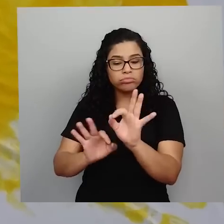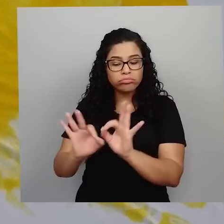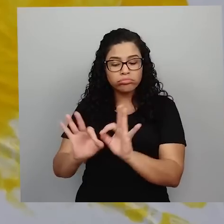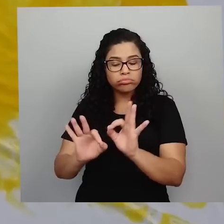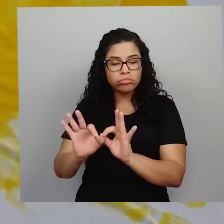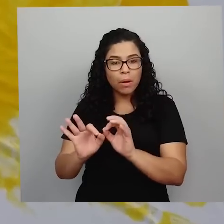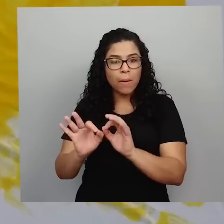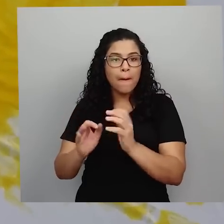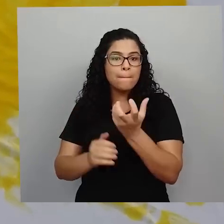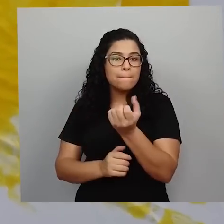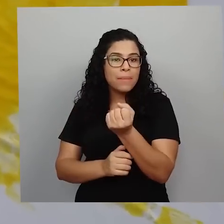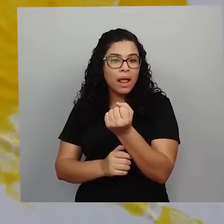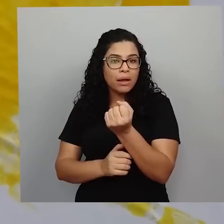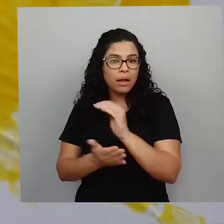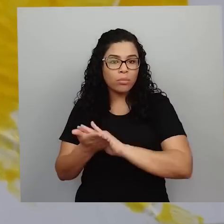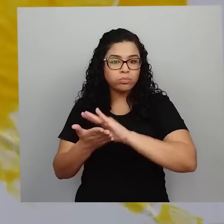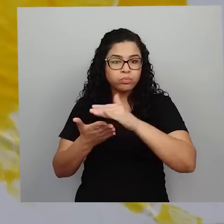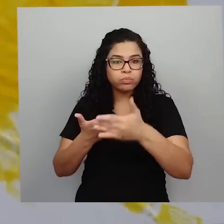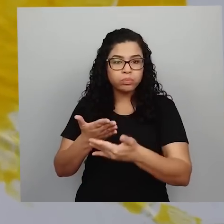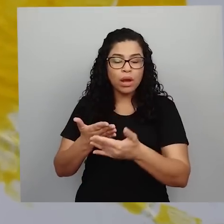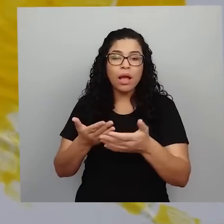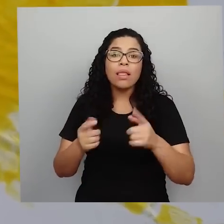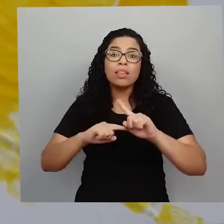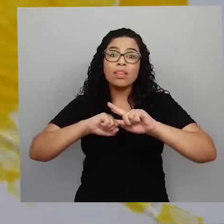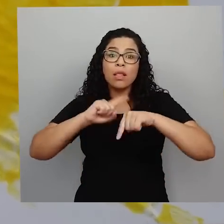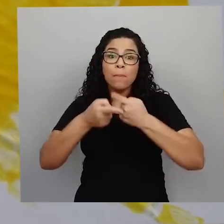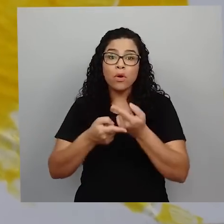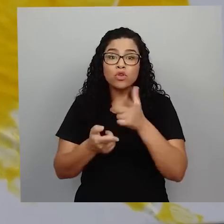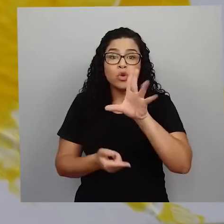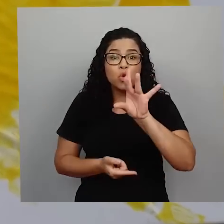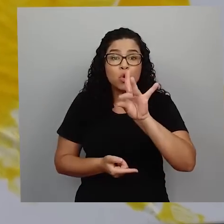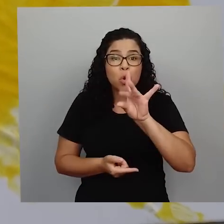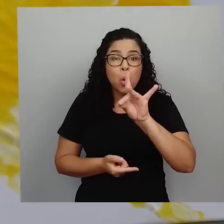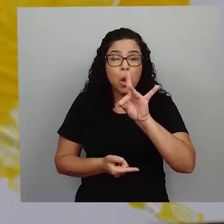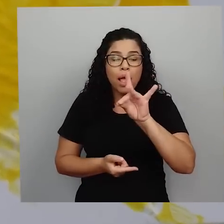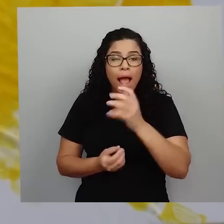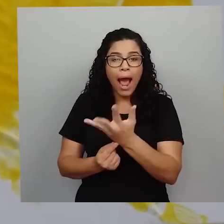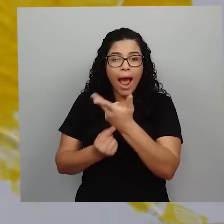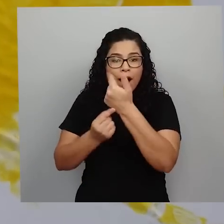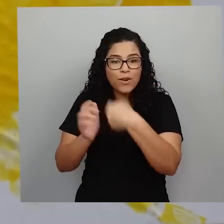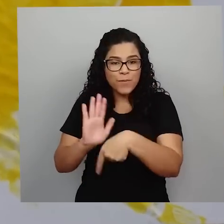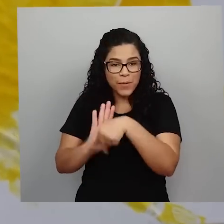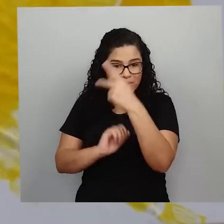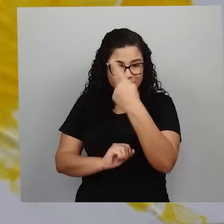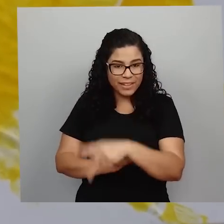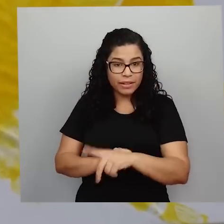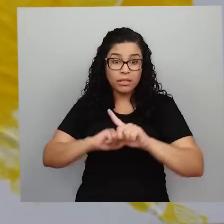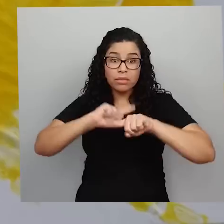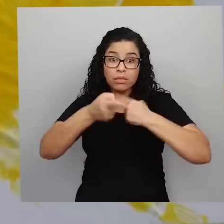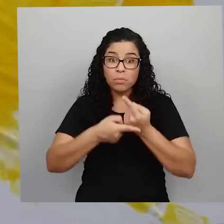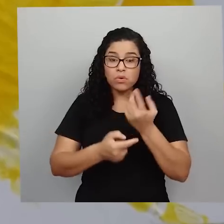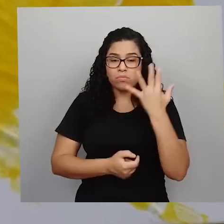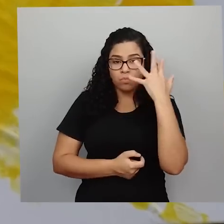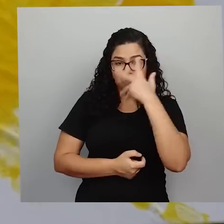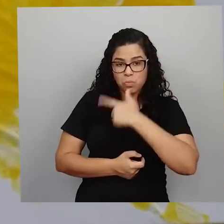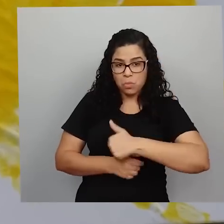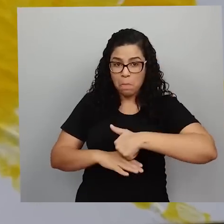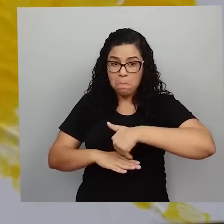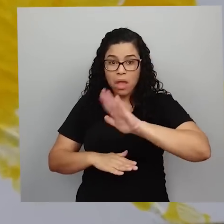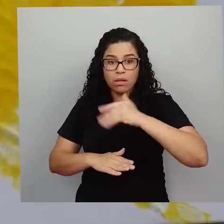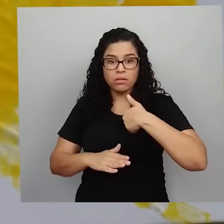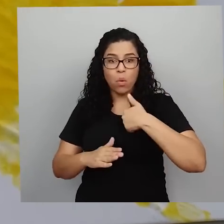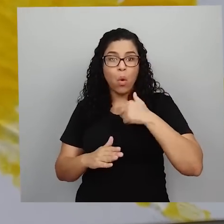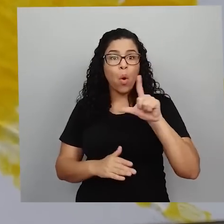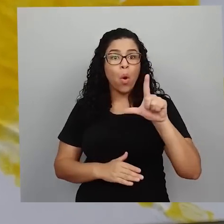encapei com uma folha de sulfite branca e agora eu colei a arte que ele fez. Para ficar mais bonito e durar mais tempo, vou